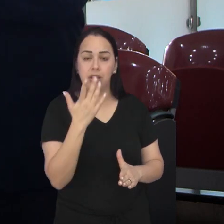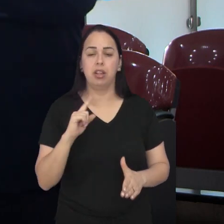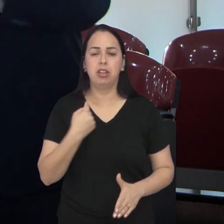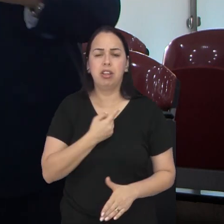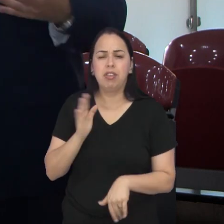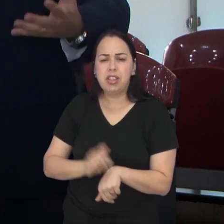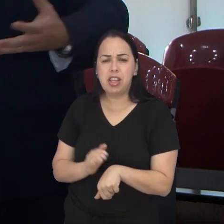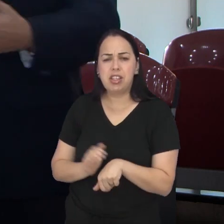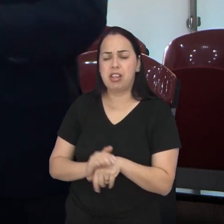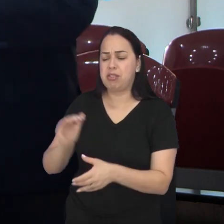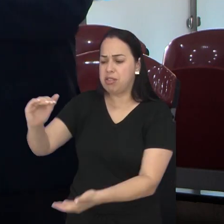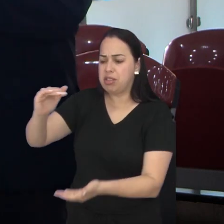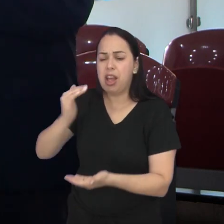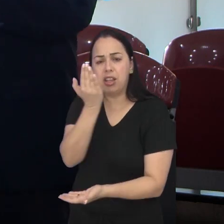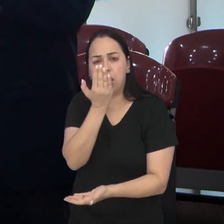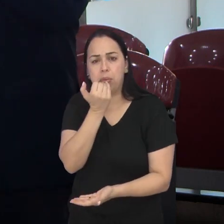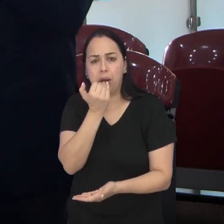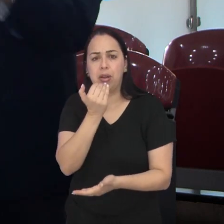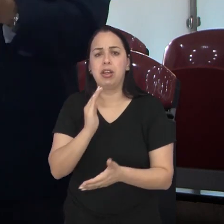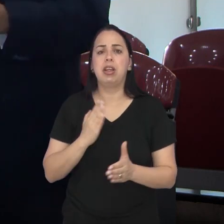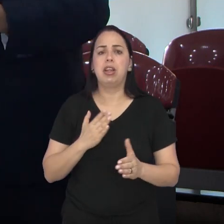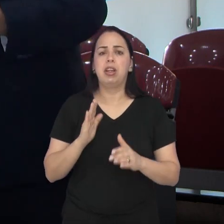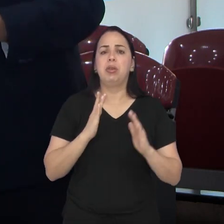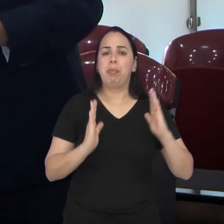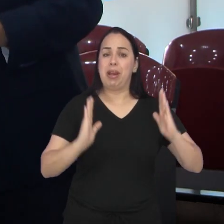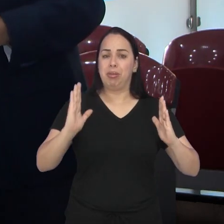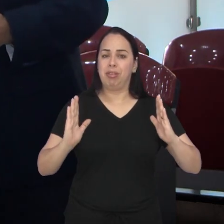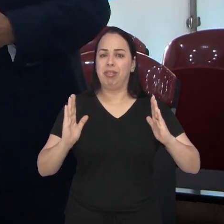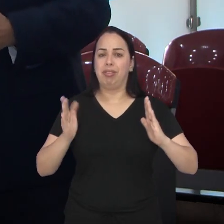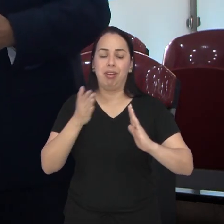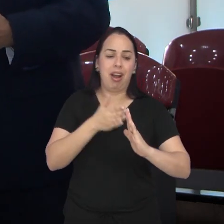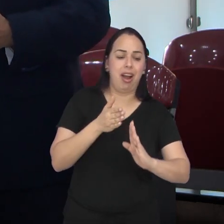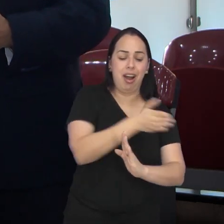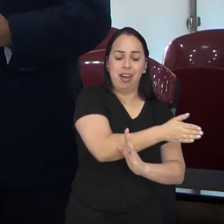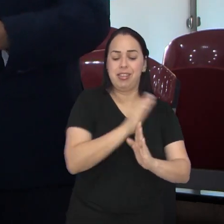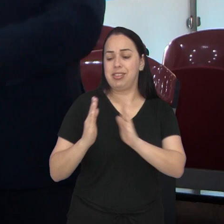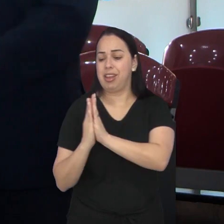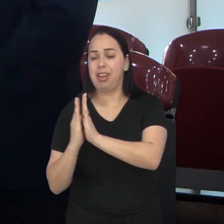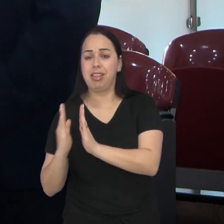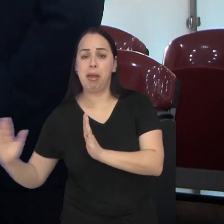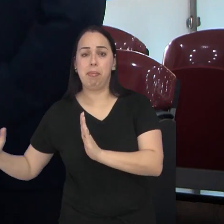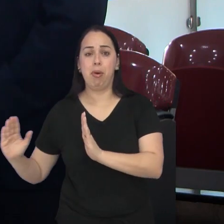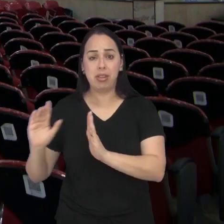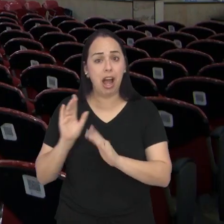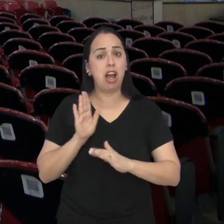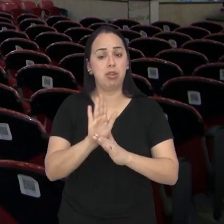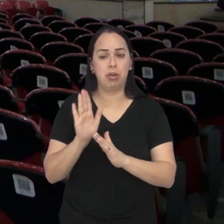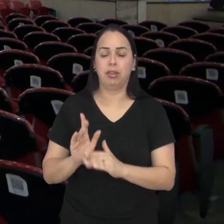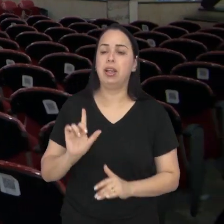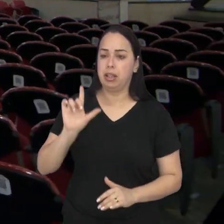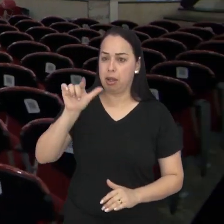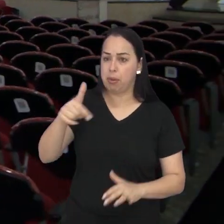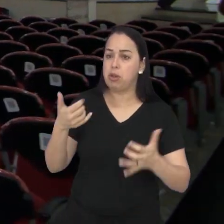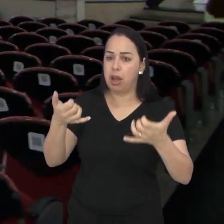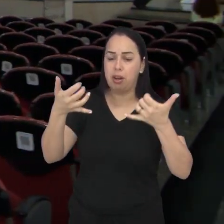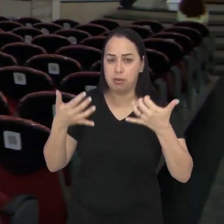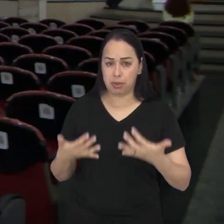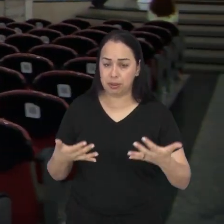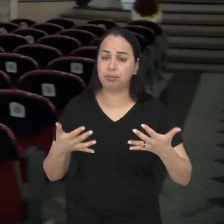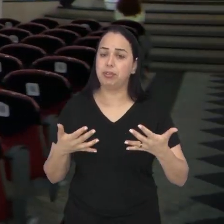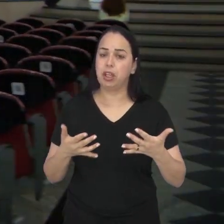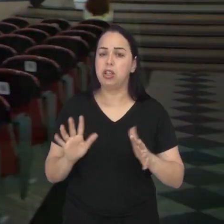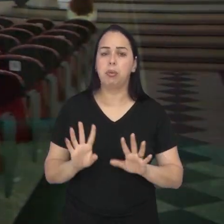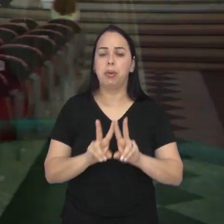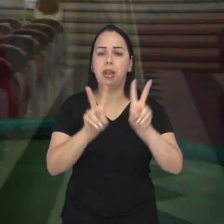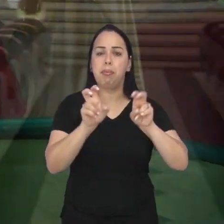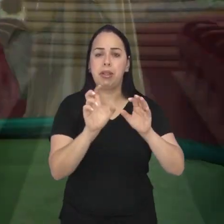faz cestas de Natal, a gente ajuda antes e depois do Natal. Aliás, eu quero falar sobre isso ainda. Durante o programa todo a gente